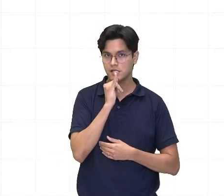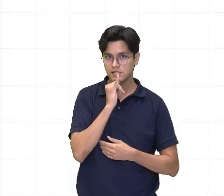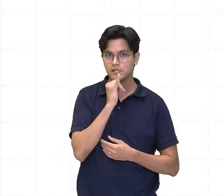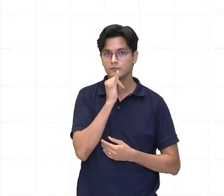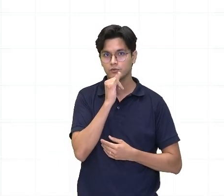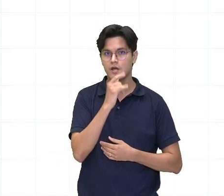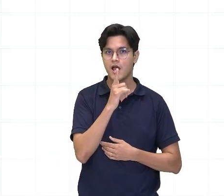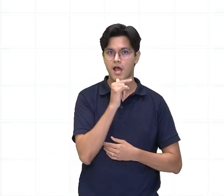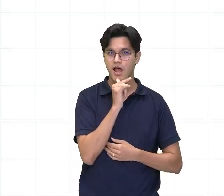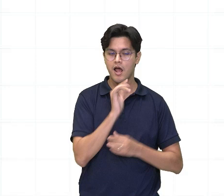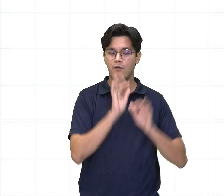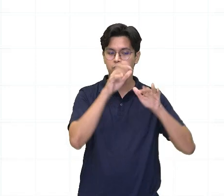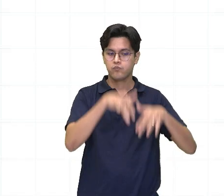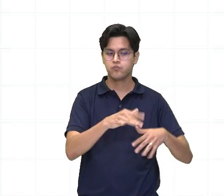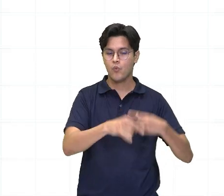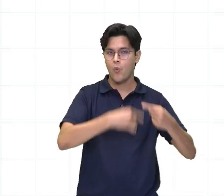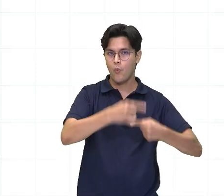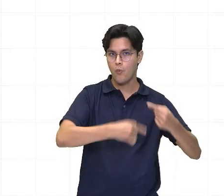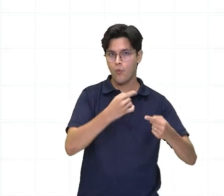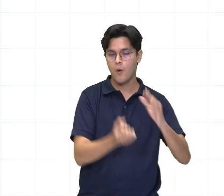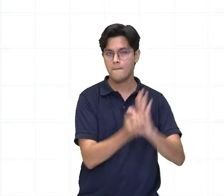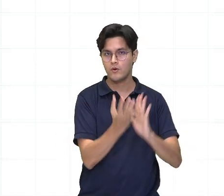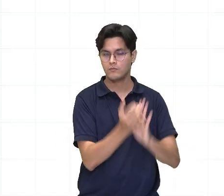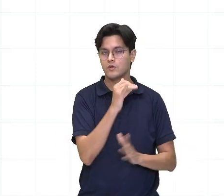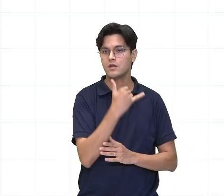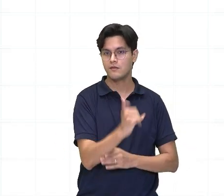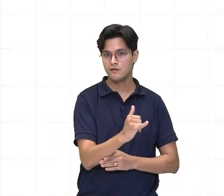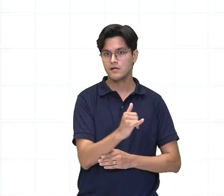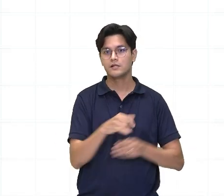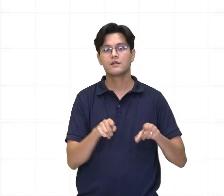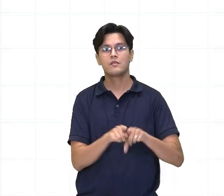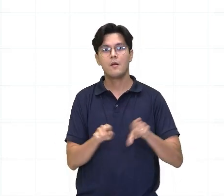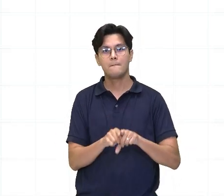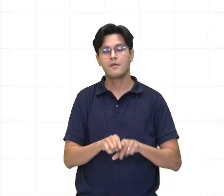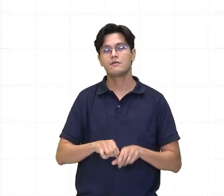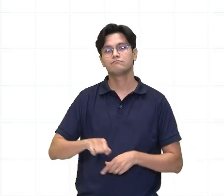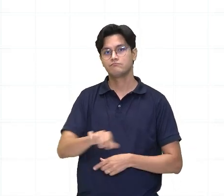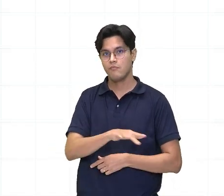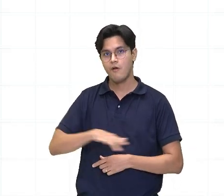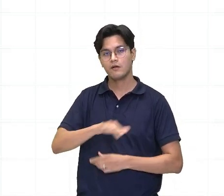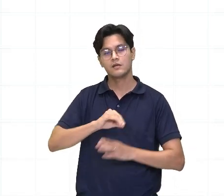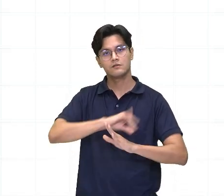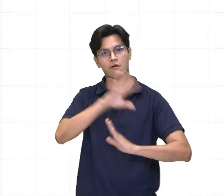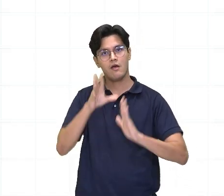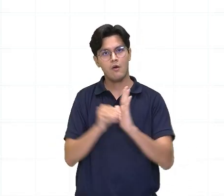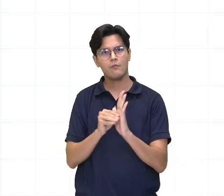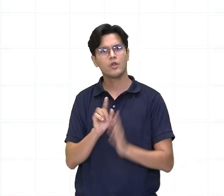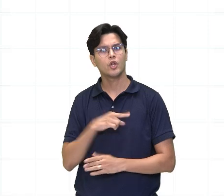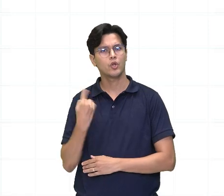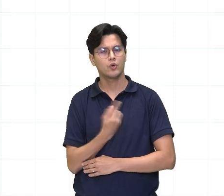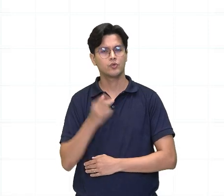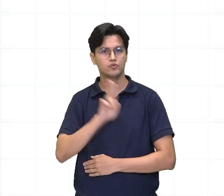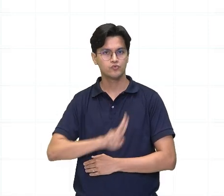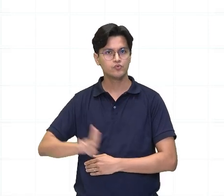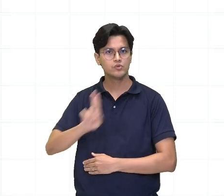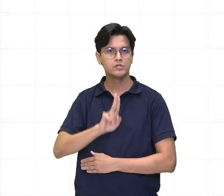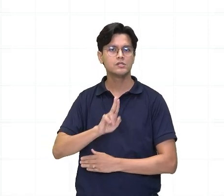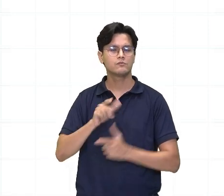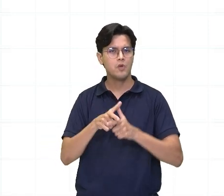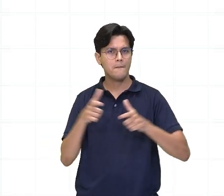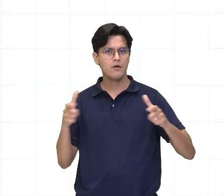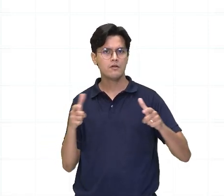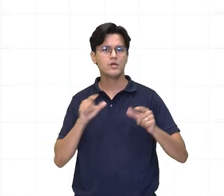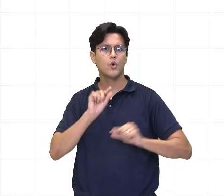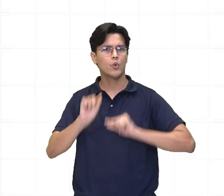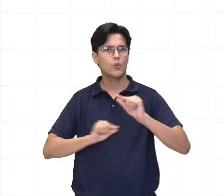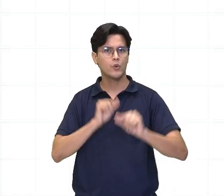por exemplo. E também aqui na nossa região, nós utilizamos muito a energia termoelétrica, por